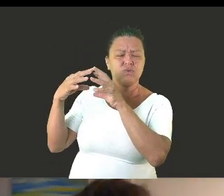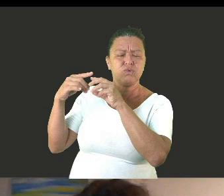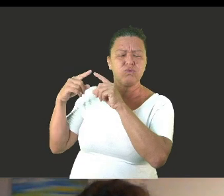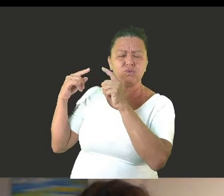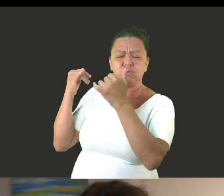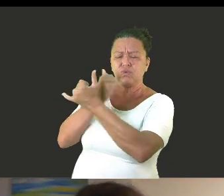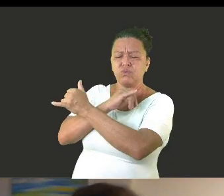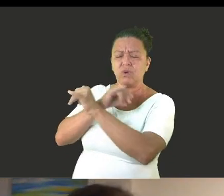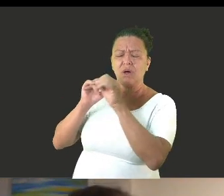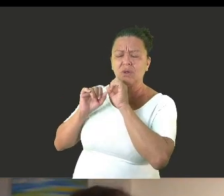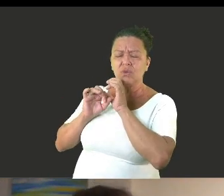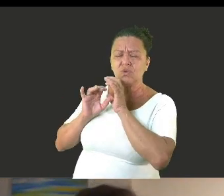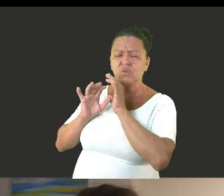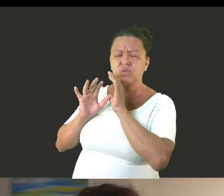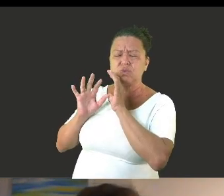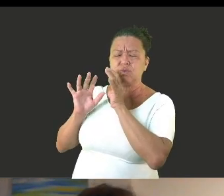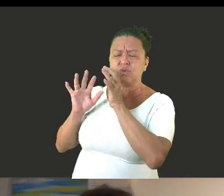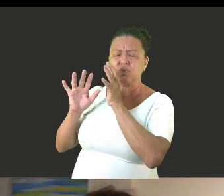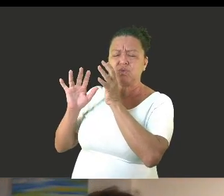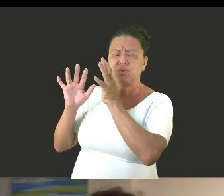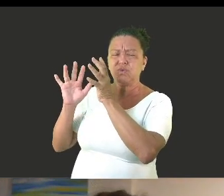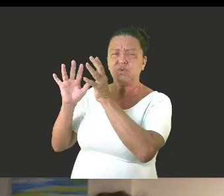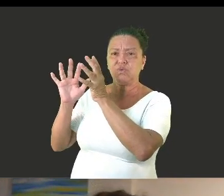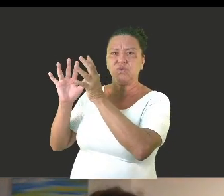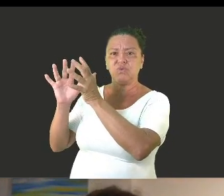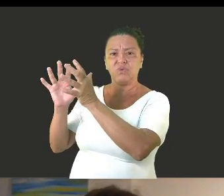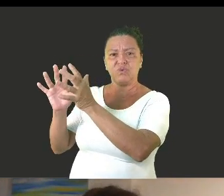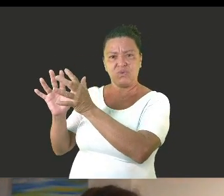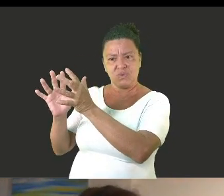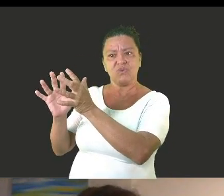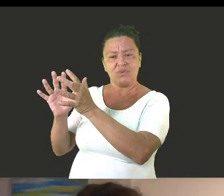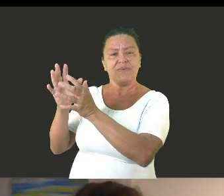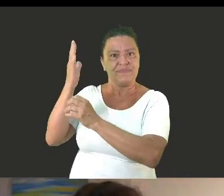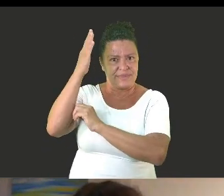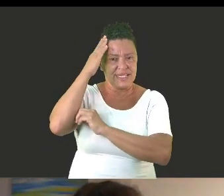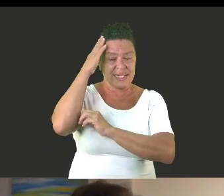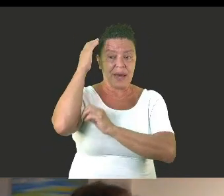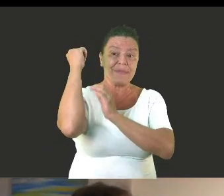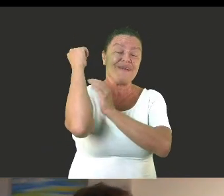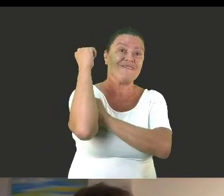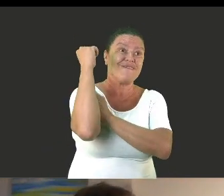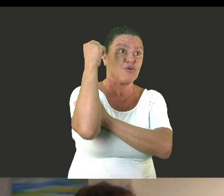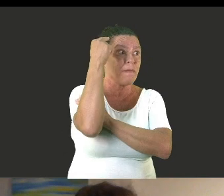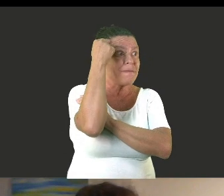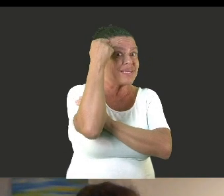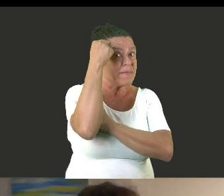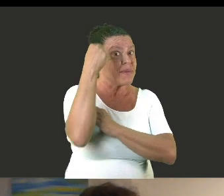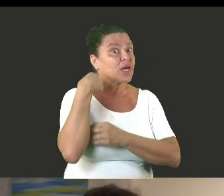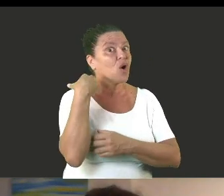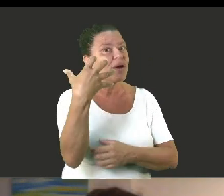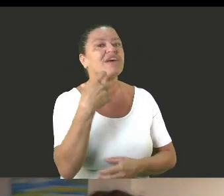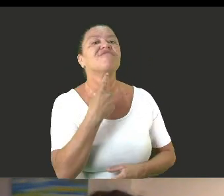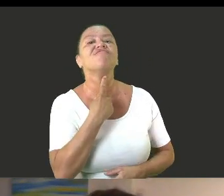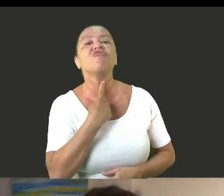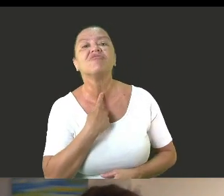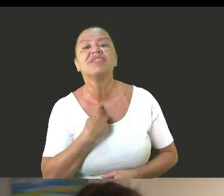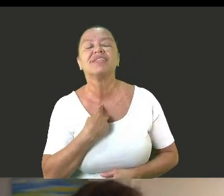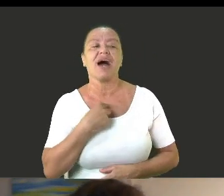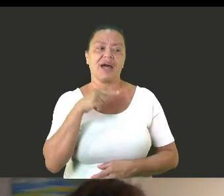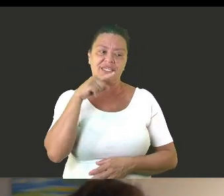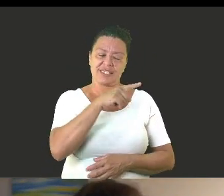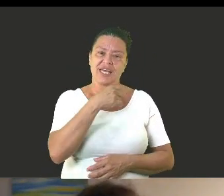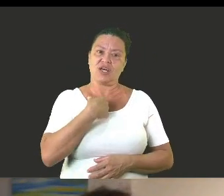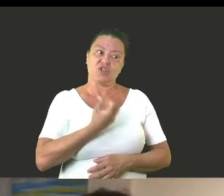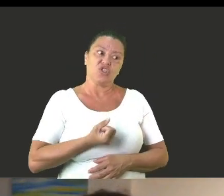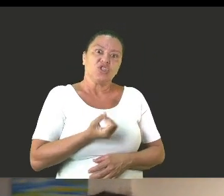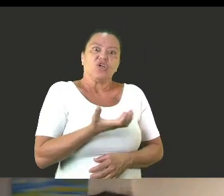fluido cósmico universal, impulsionados pela força do pensamento e da vontade daquele que